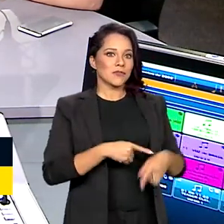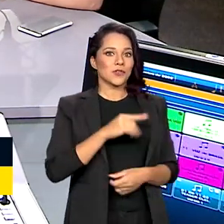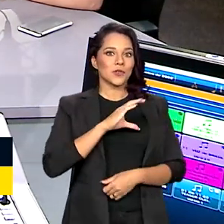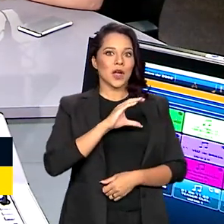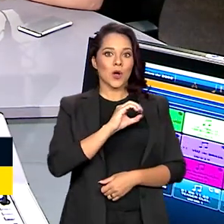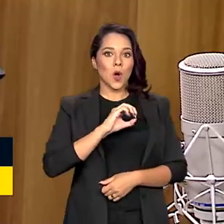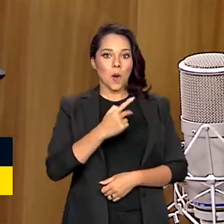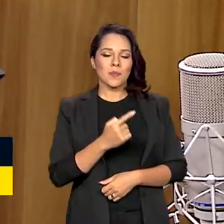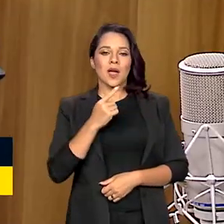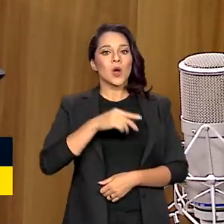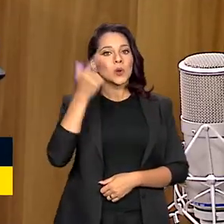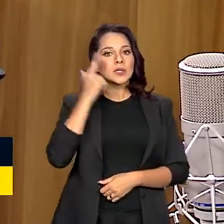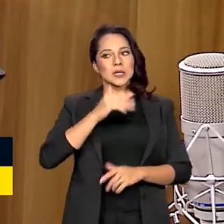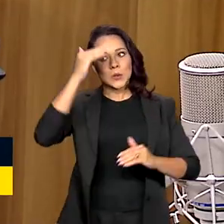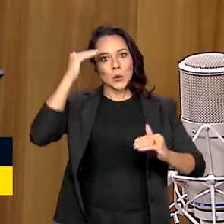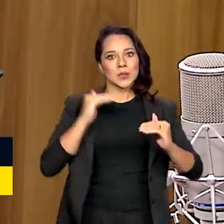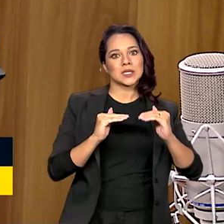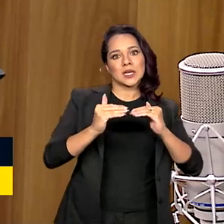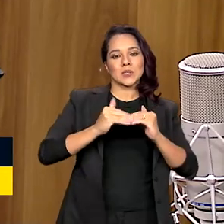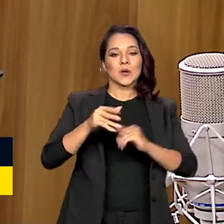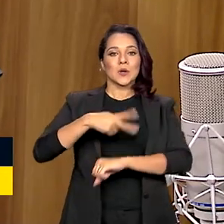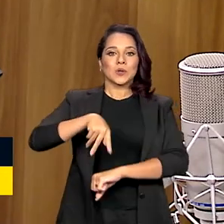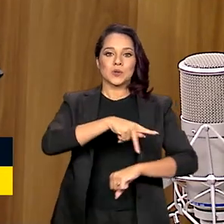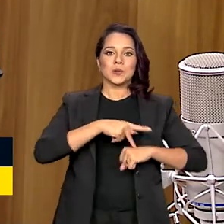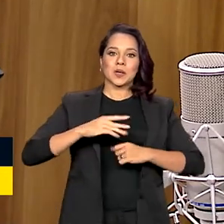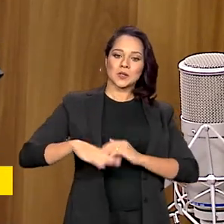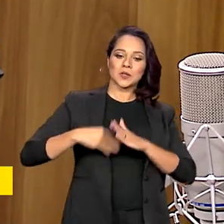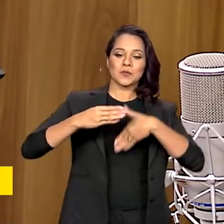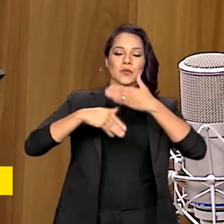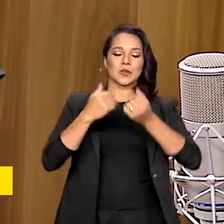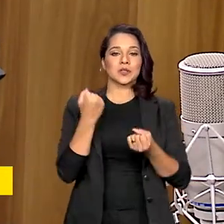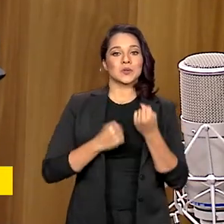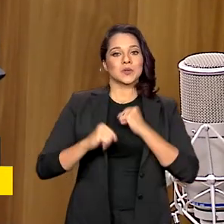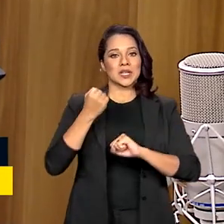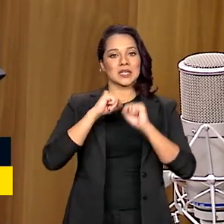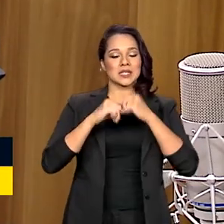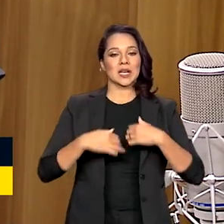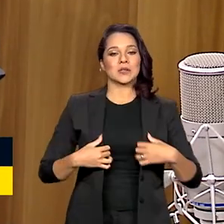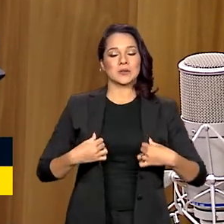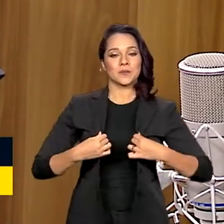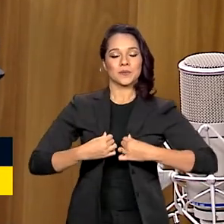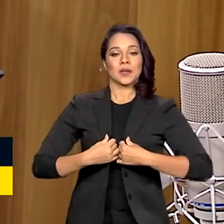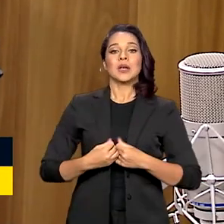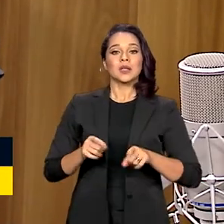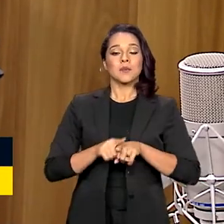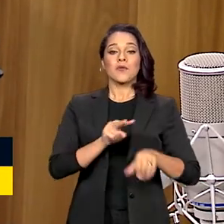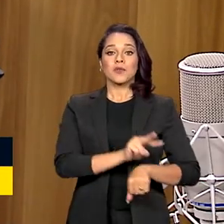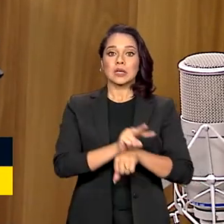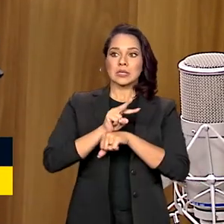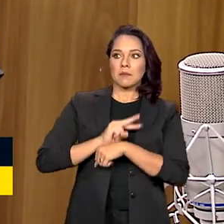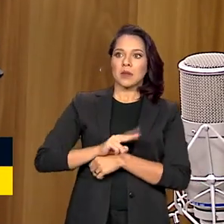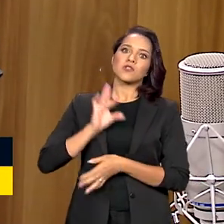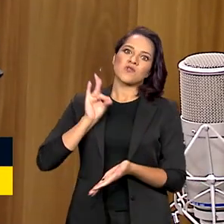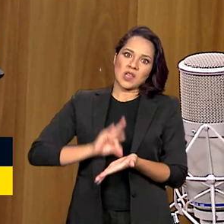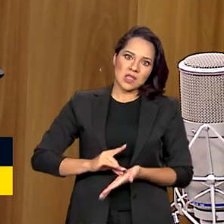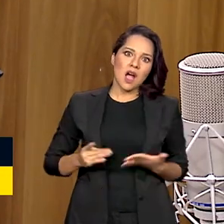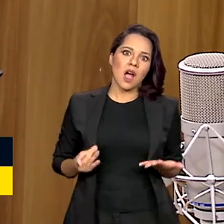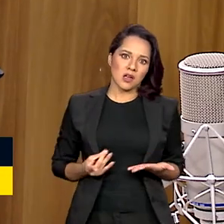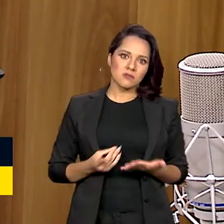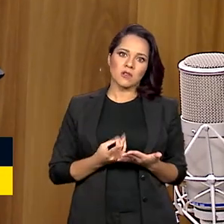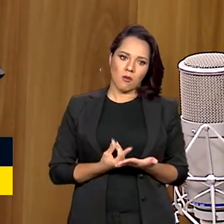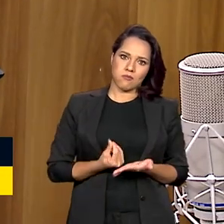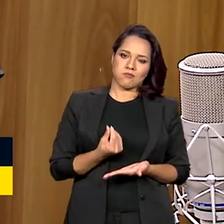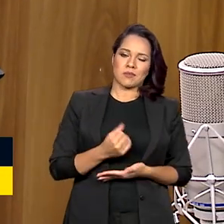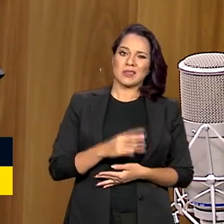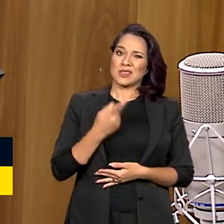é você conseguir consenso dos países desenvolvidos e industrializados, um financiamento robusto. Como eu falei inicialmente,